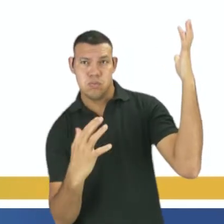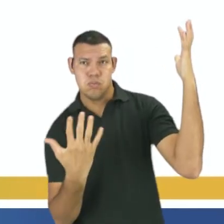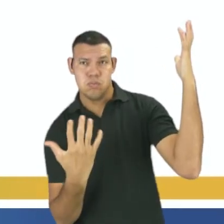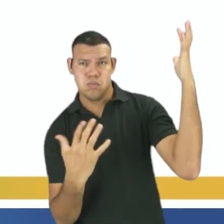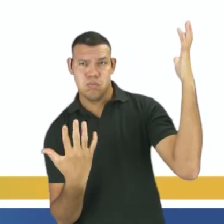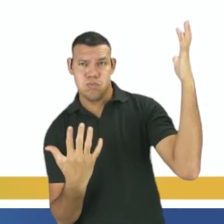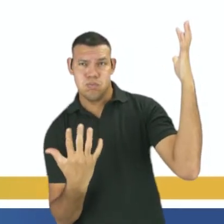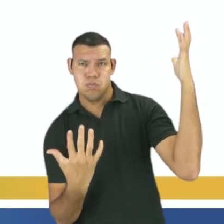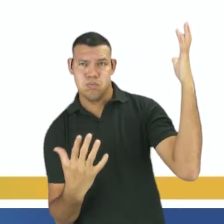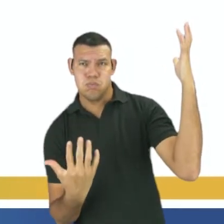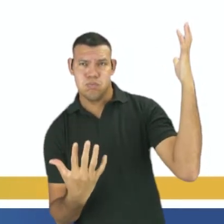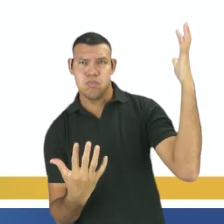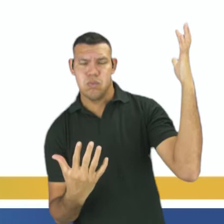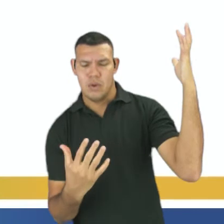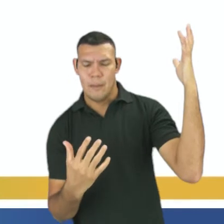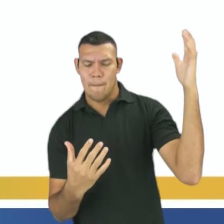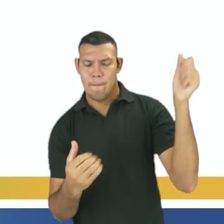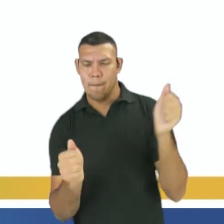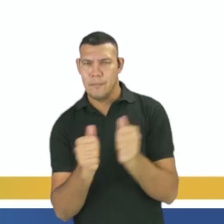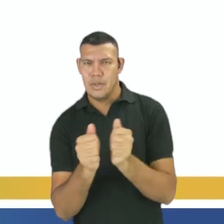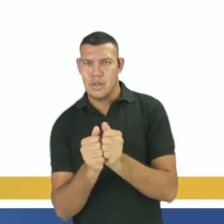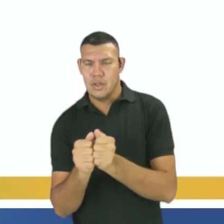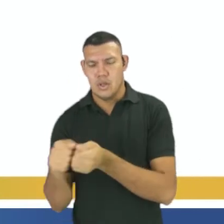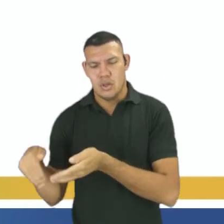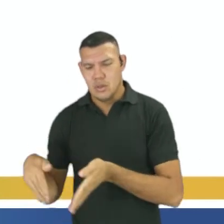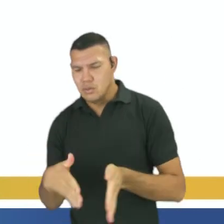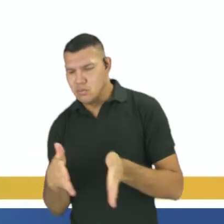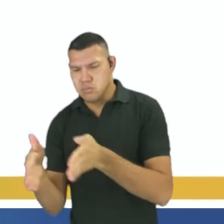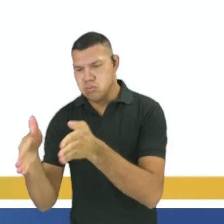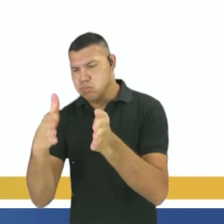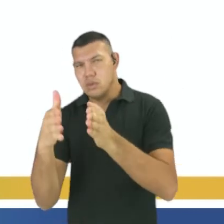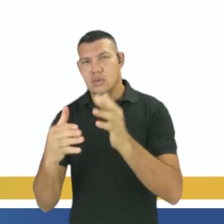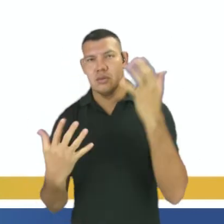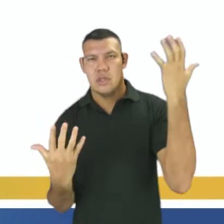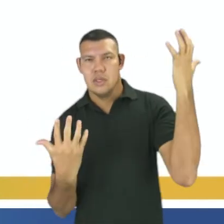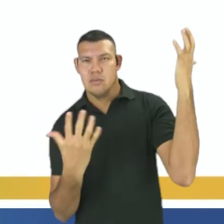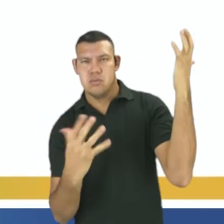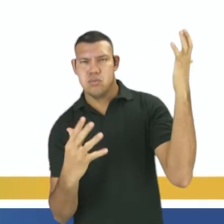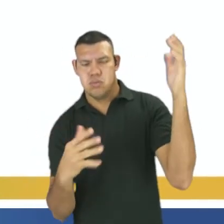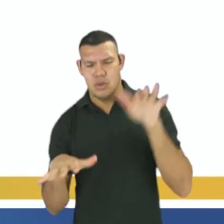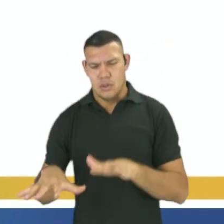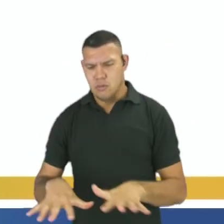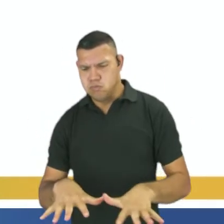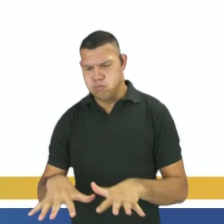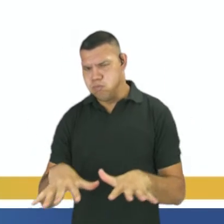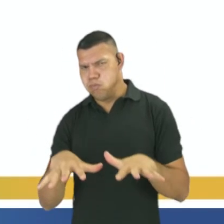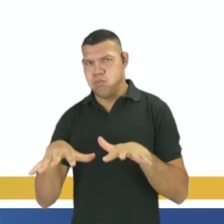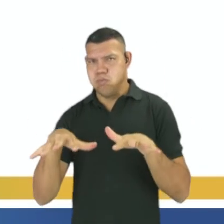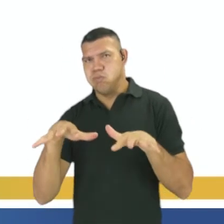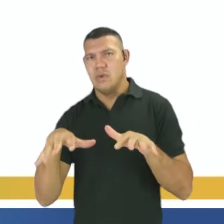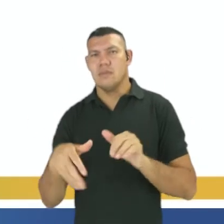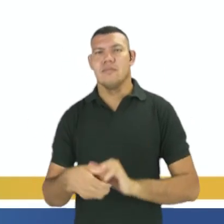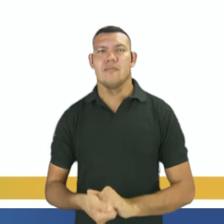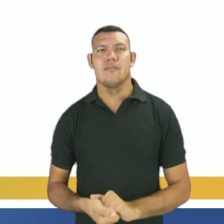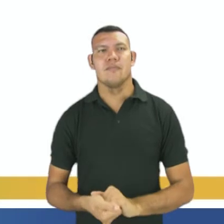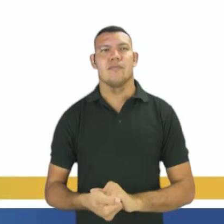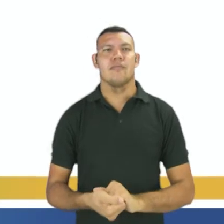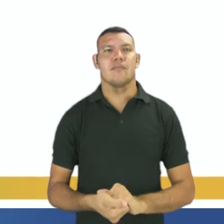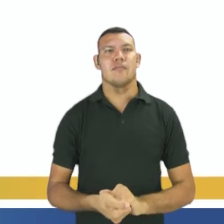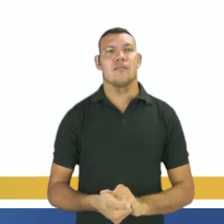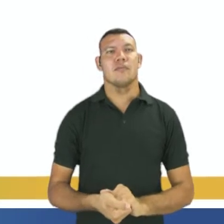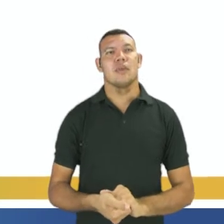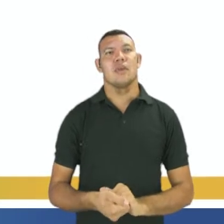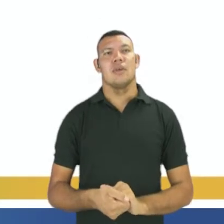locais que aonde o Rio né no seu período de cheia em muda toda aquela parte né Aí nós temos a mata